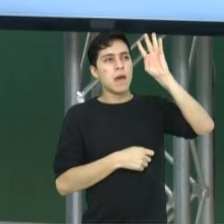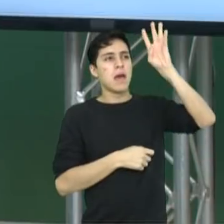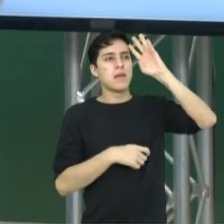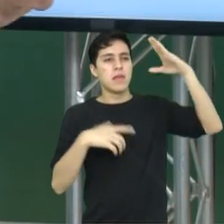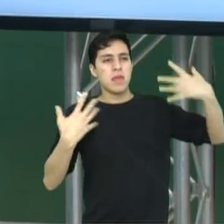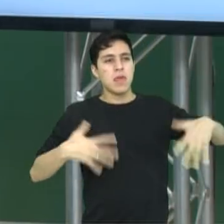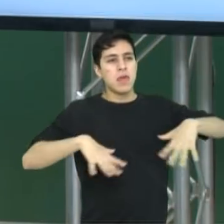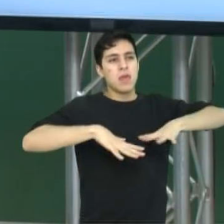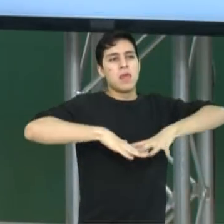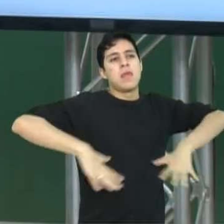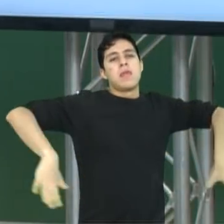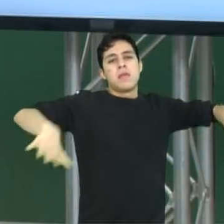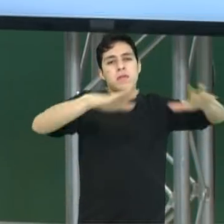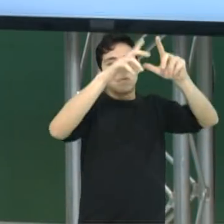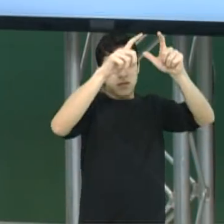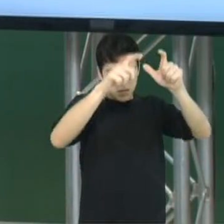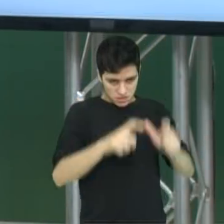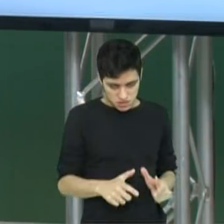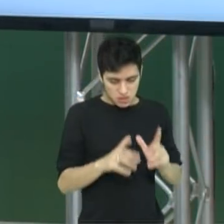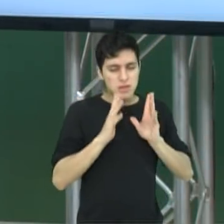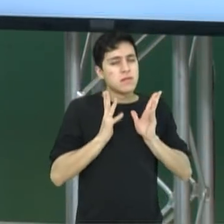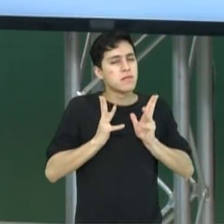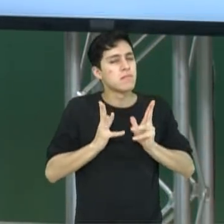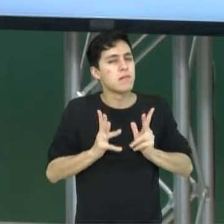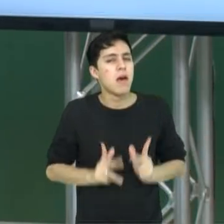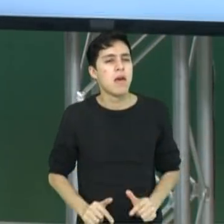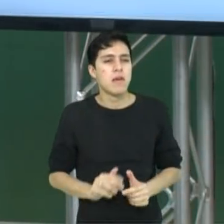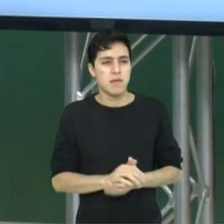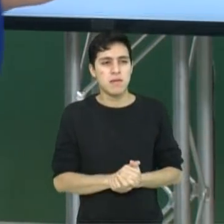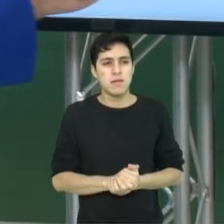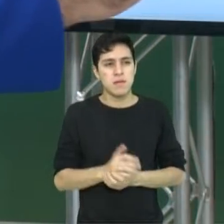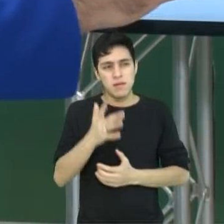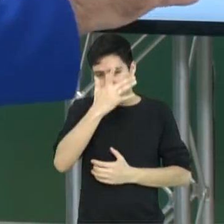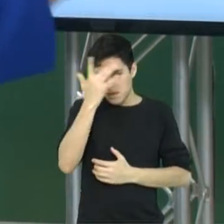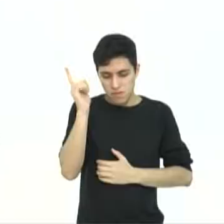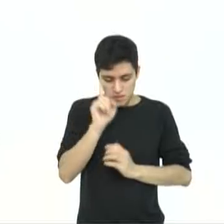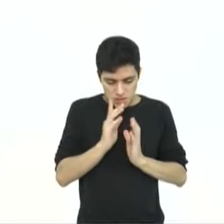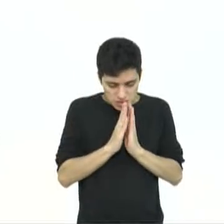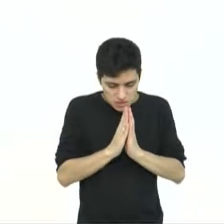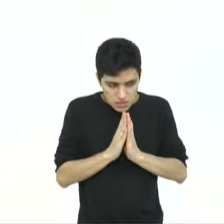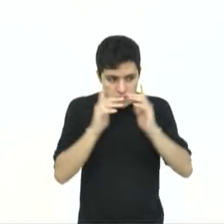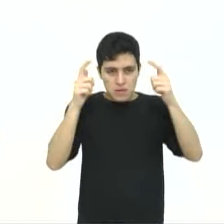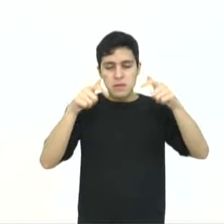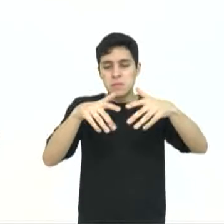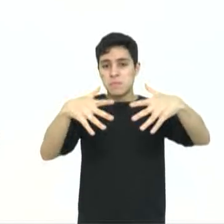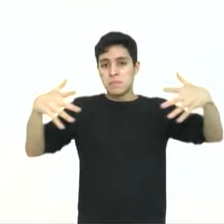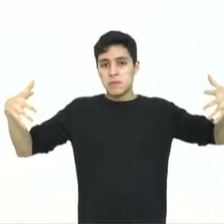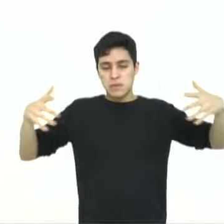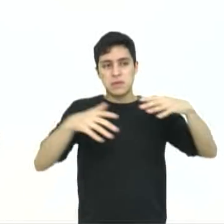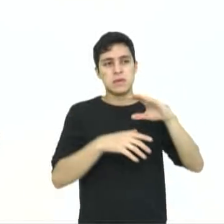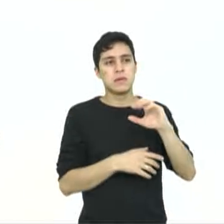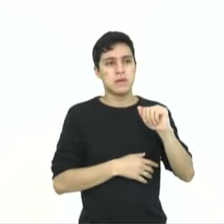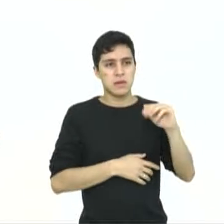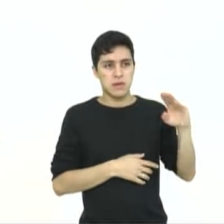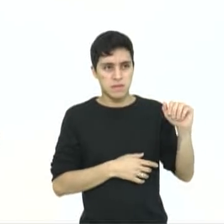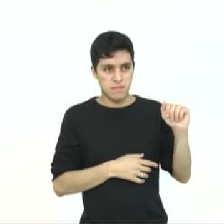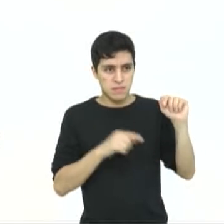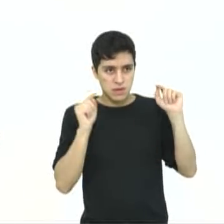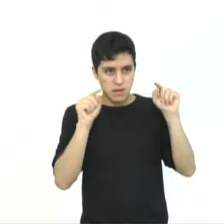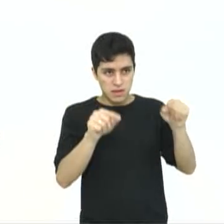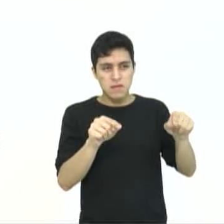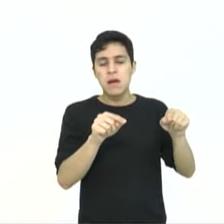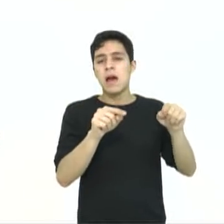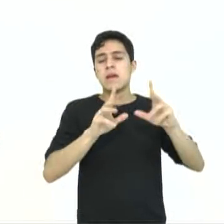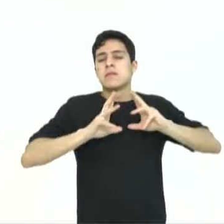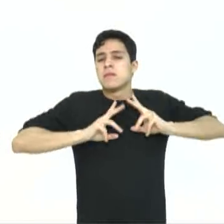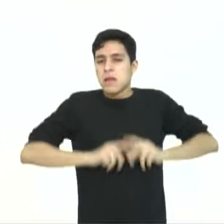que além de ser um lugar sagrado, é um objeto sagrado dentro da religião islâmica. Mas segundo diz que em algum momento houve